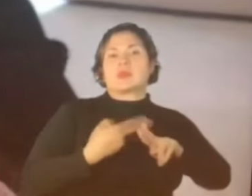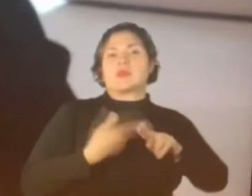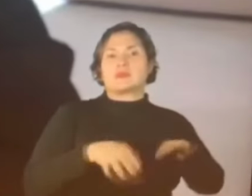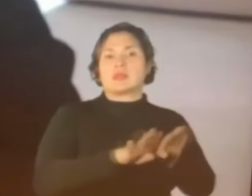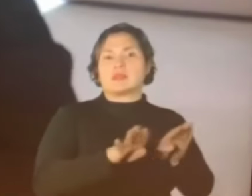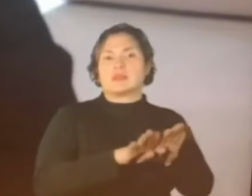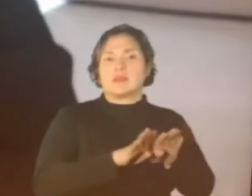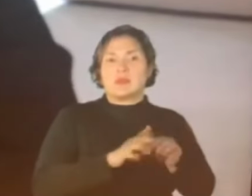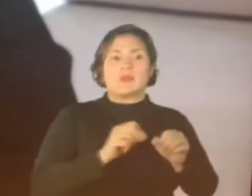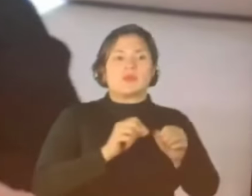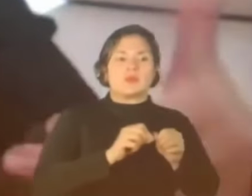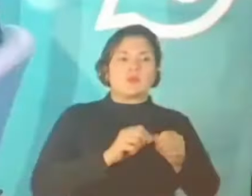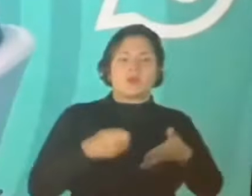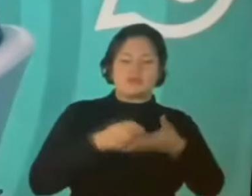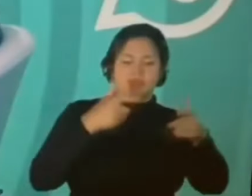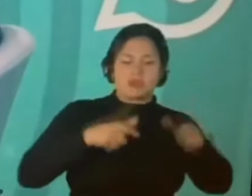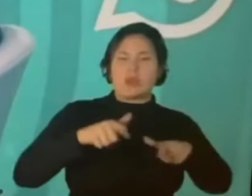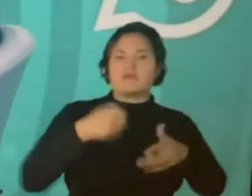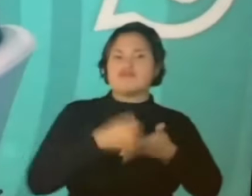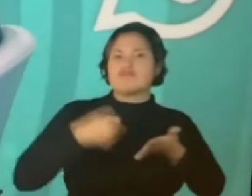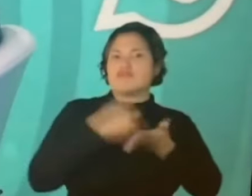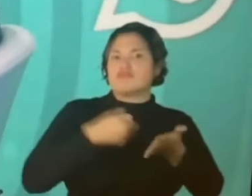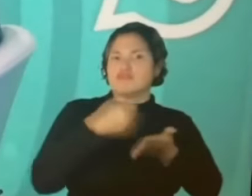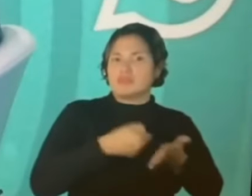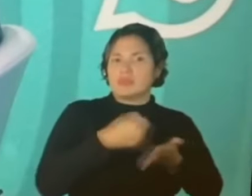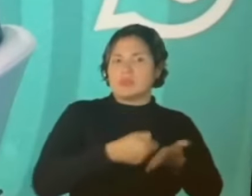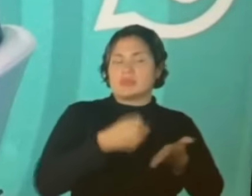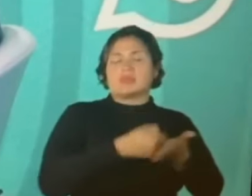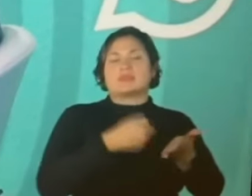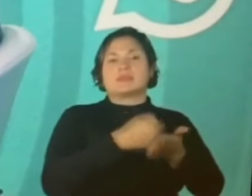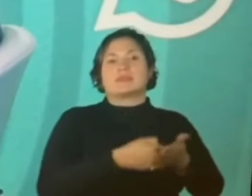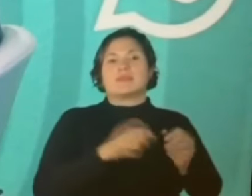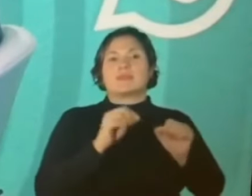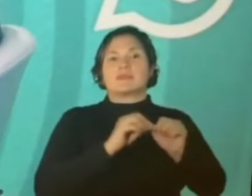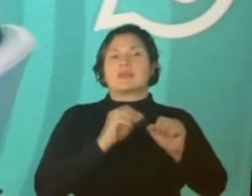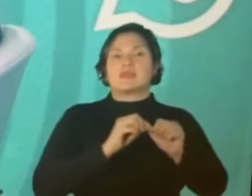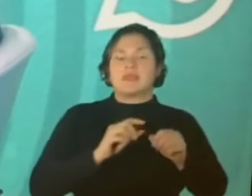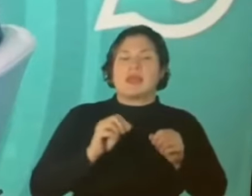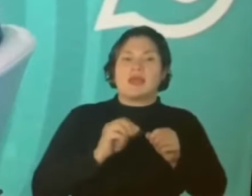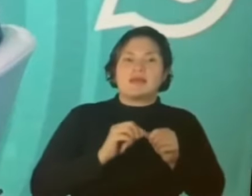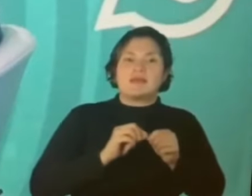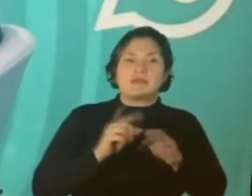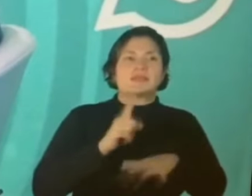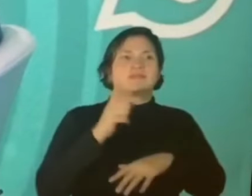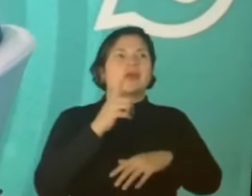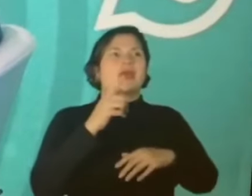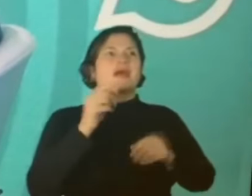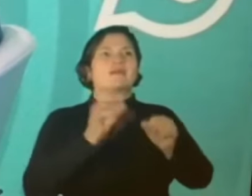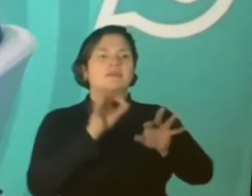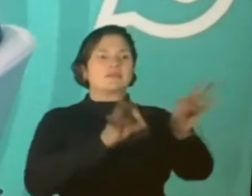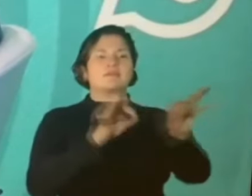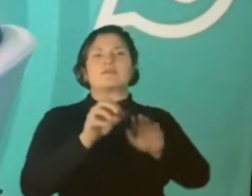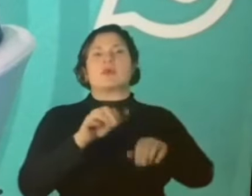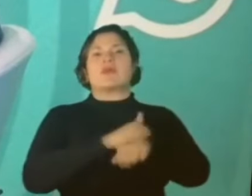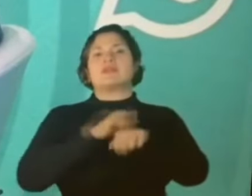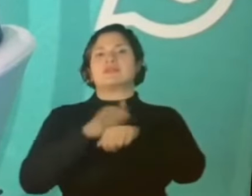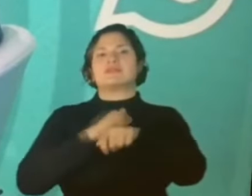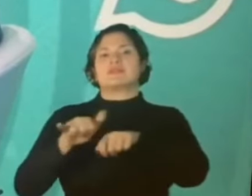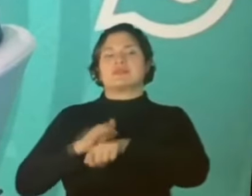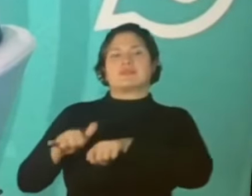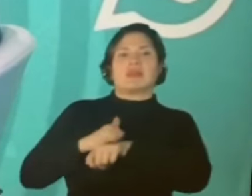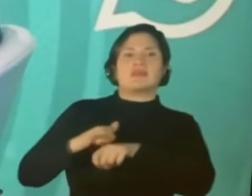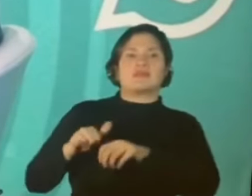campo de batalha em que essa instrumentalização é feita, não é de forma bélica nas armas, mas é de forma